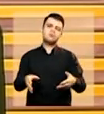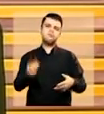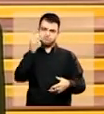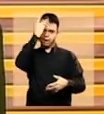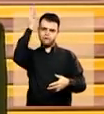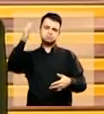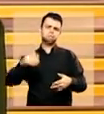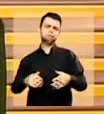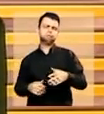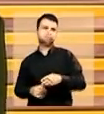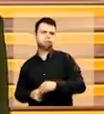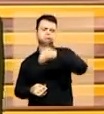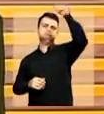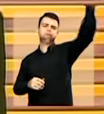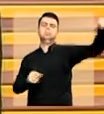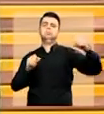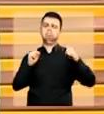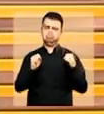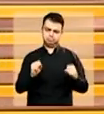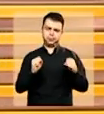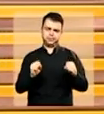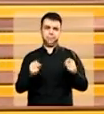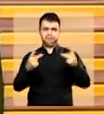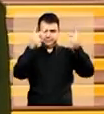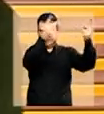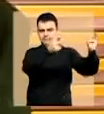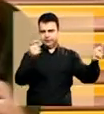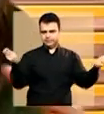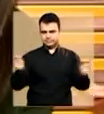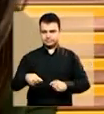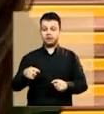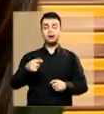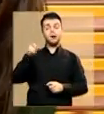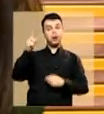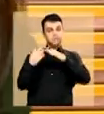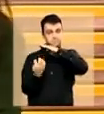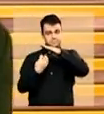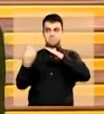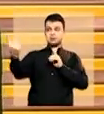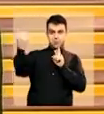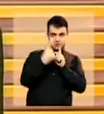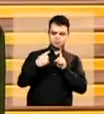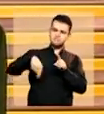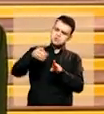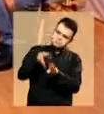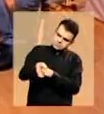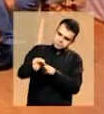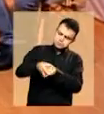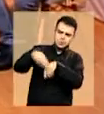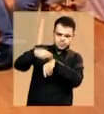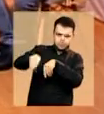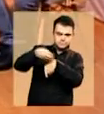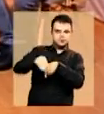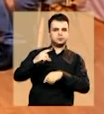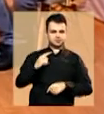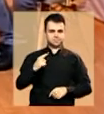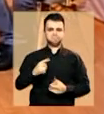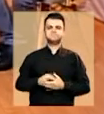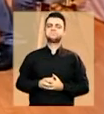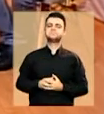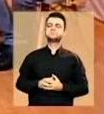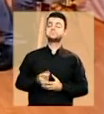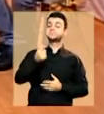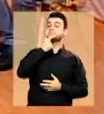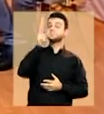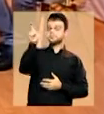importante a gente dar todo... Na agência, na verdade, a gente dá o passo a passo, vai acompanhando tudo com o aluno, sim. Isso aí. Makoto, a gente falou aqui